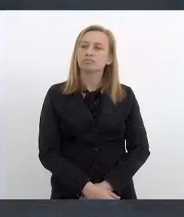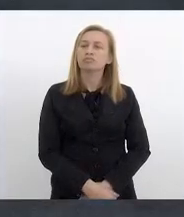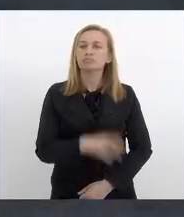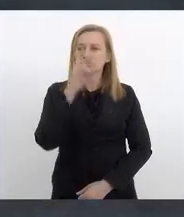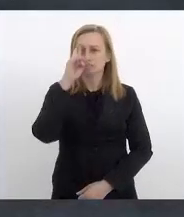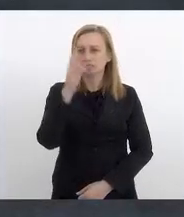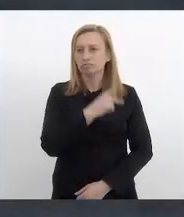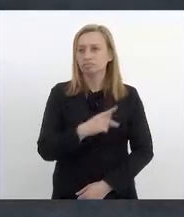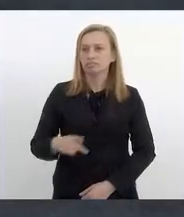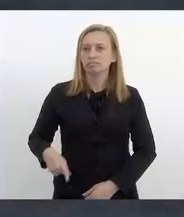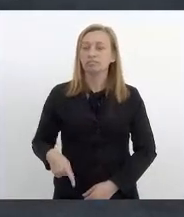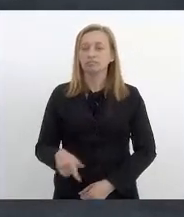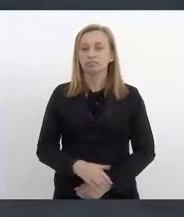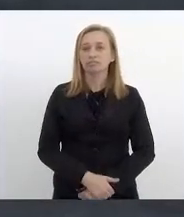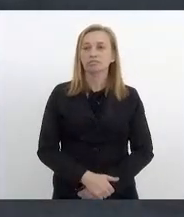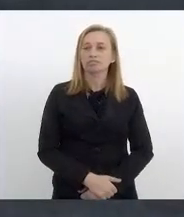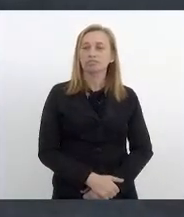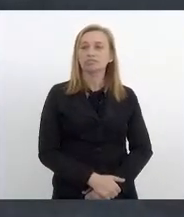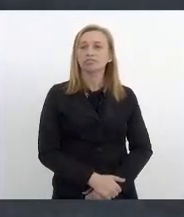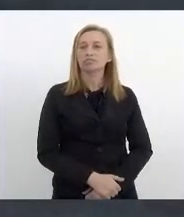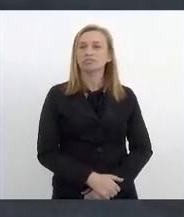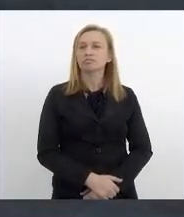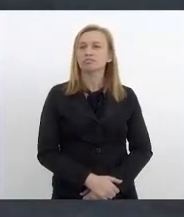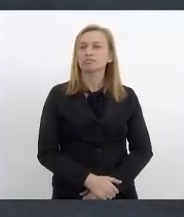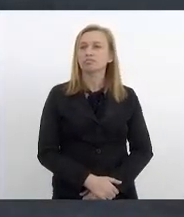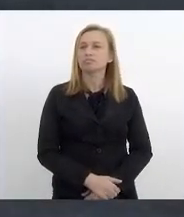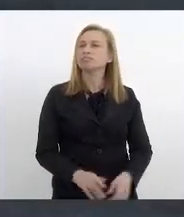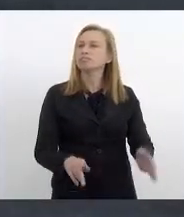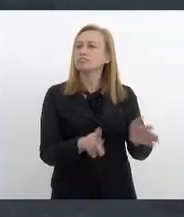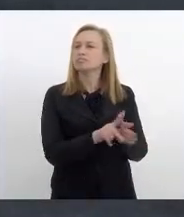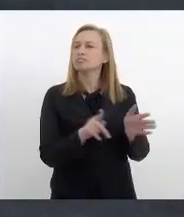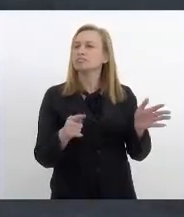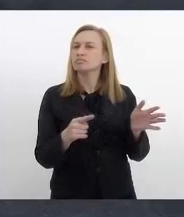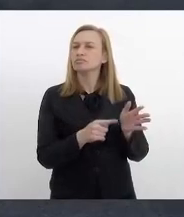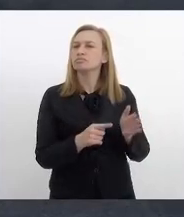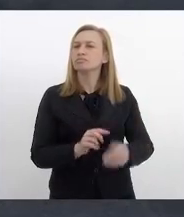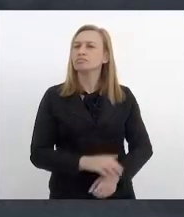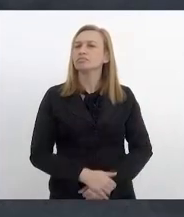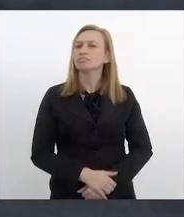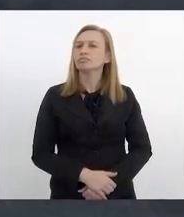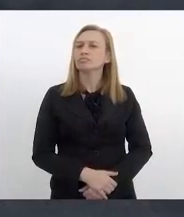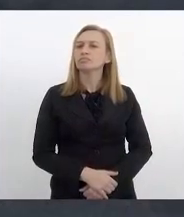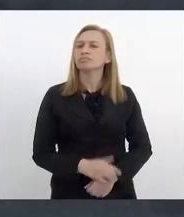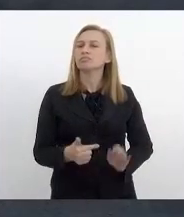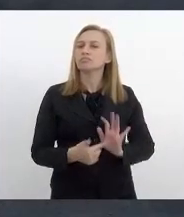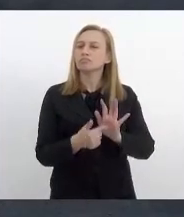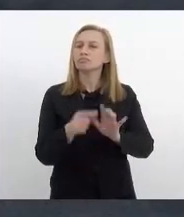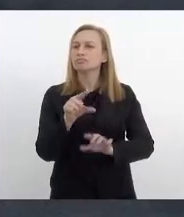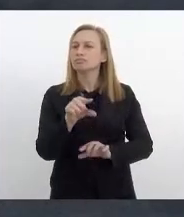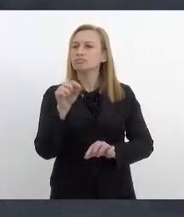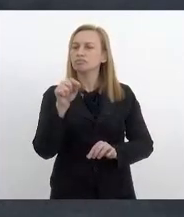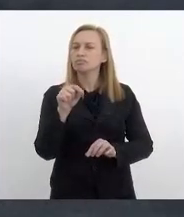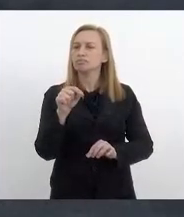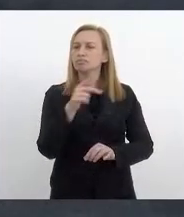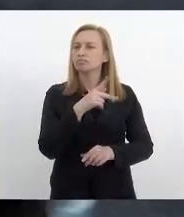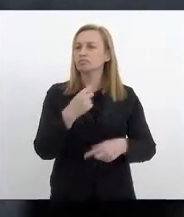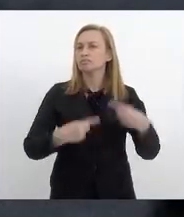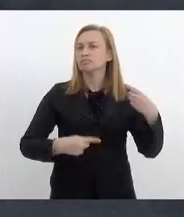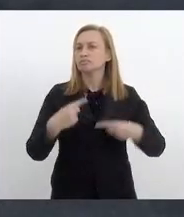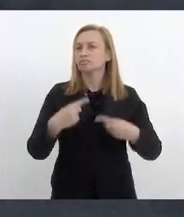Senhor presidente, esse projeto espelha uma opção política seguida pelo